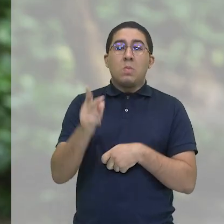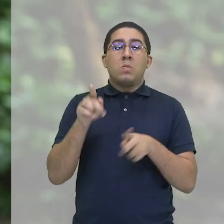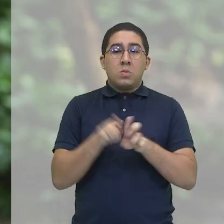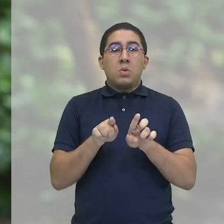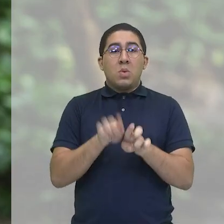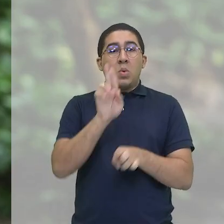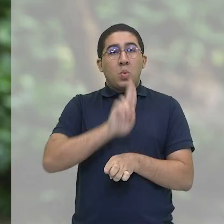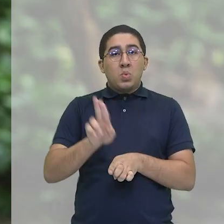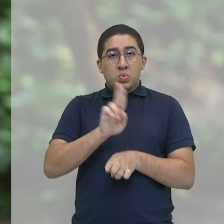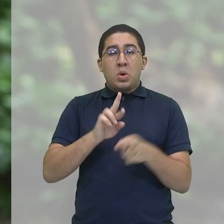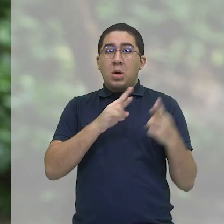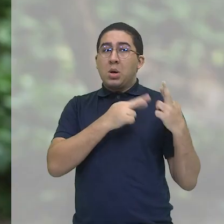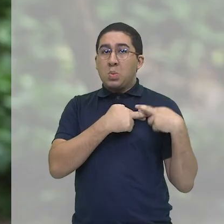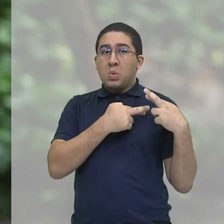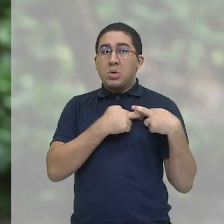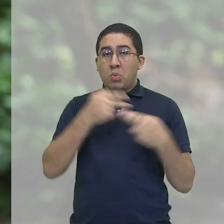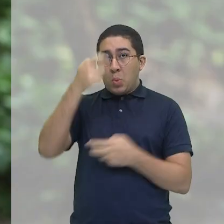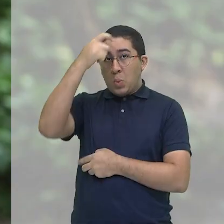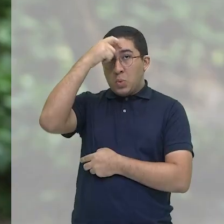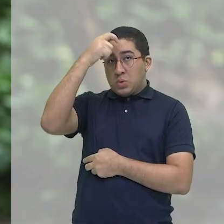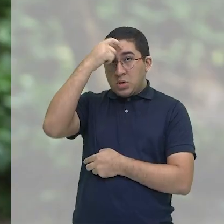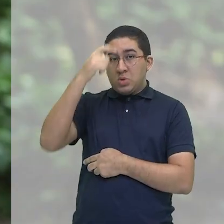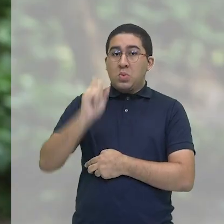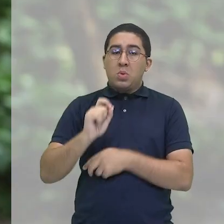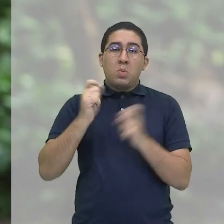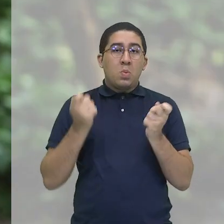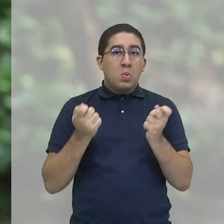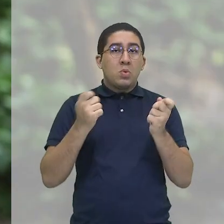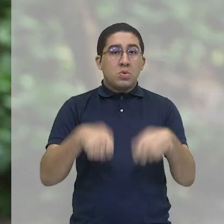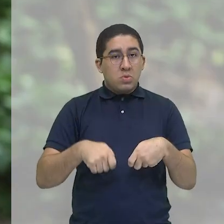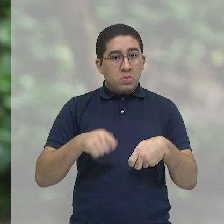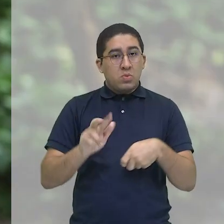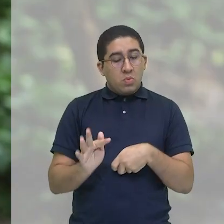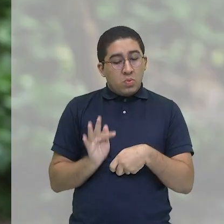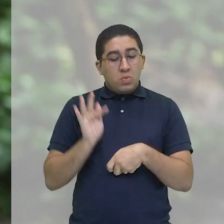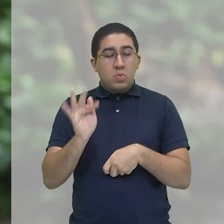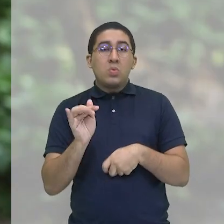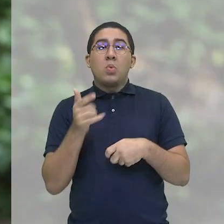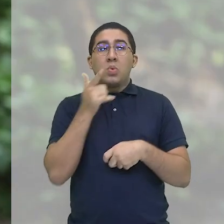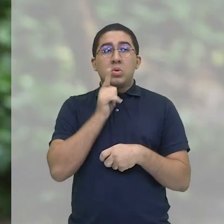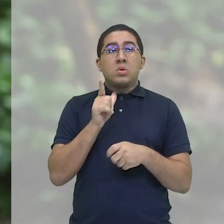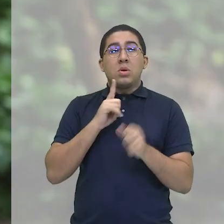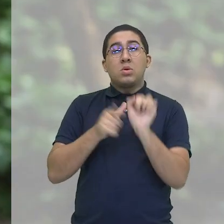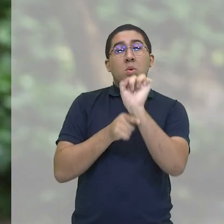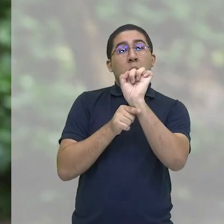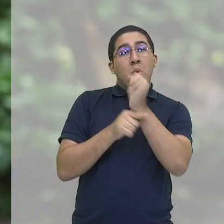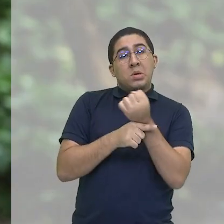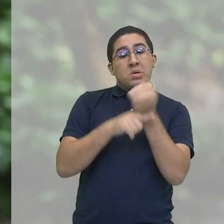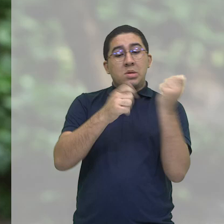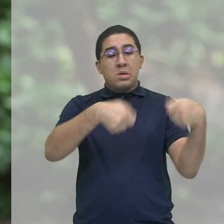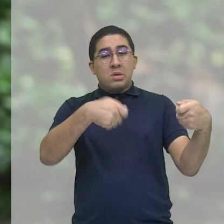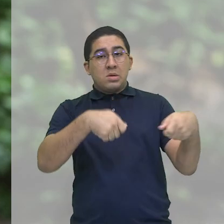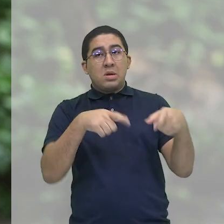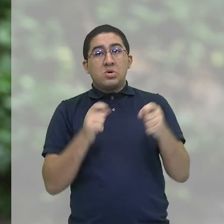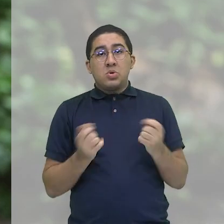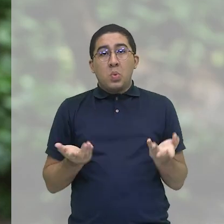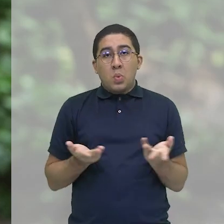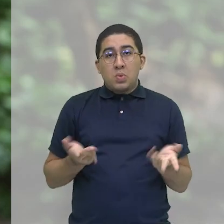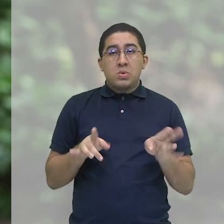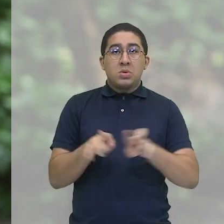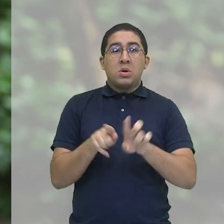uso responsável, para que então eles possam garantir as necessidades do presente